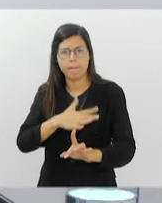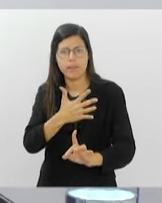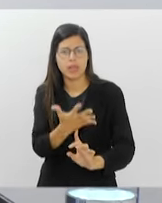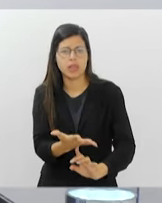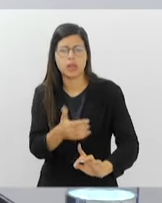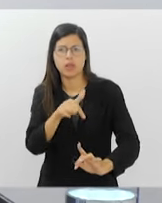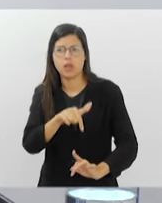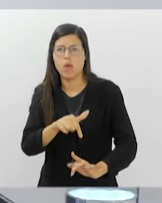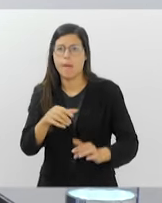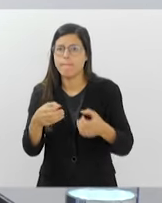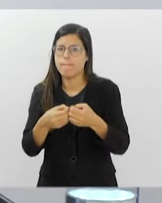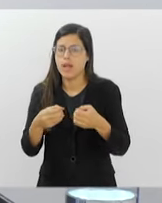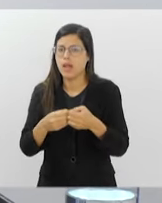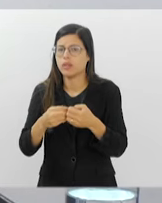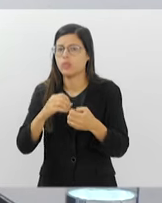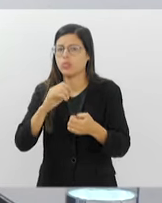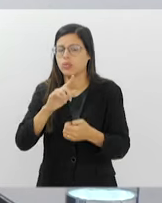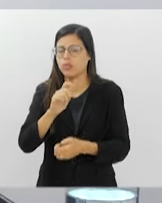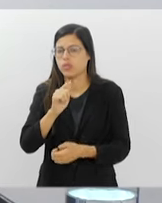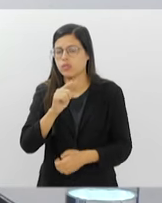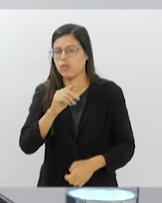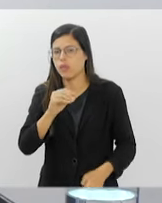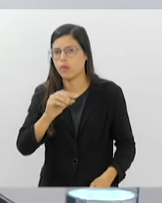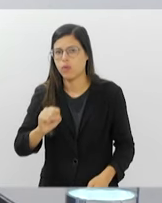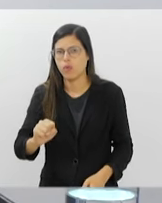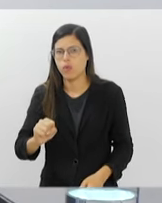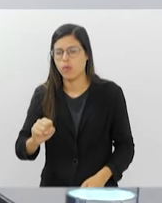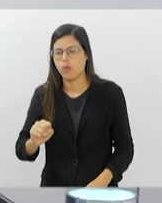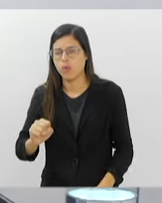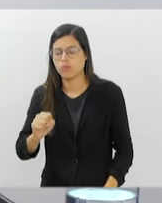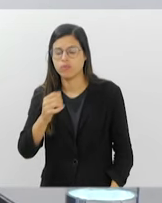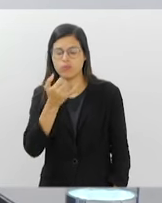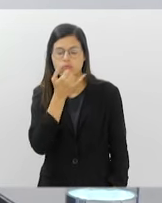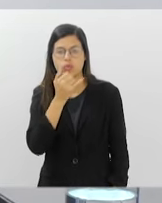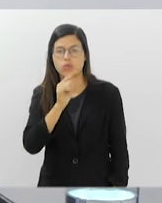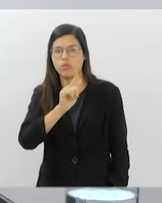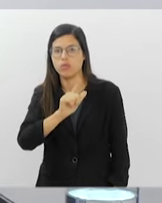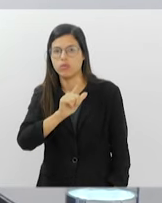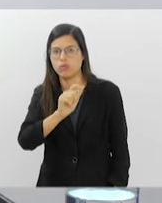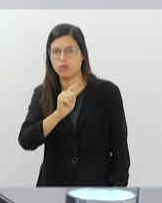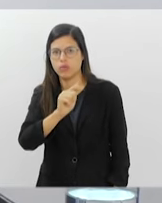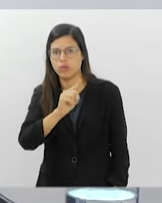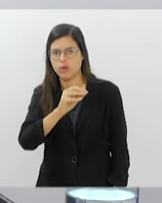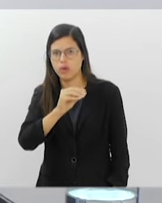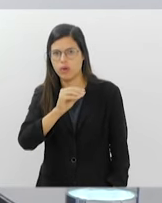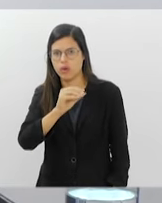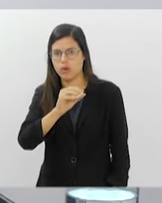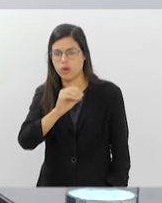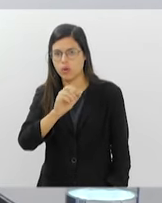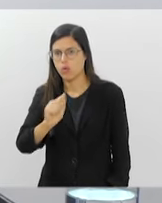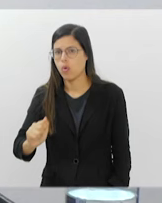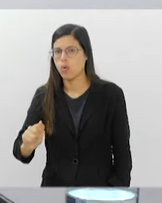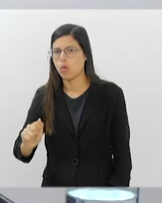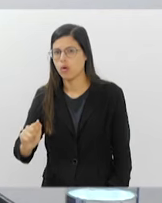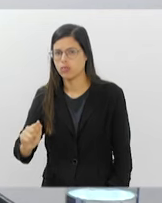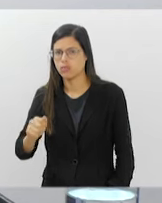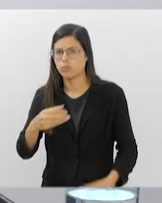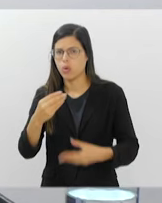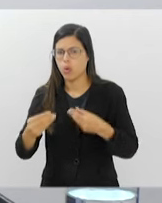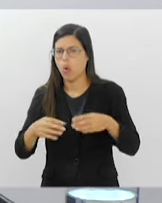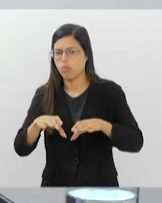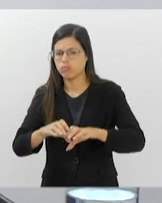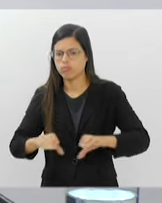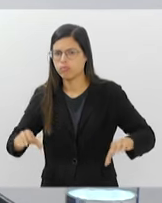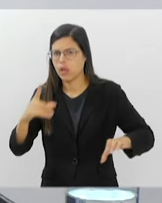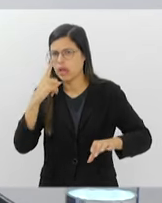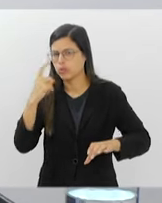de entorno de Lagoa para onde vai o esgoto são milhares de pessoas fazendo cocô e xixi todo dia Ali vai para onde ninguém